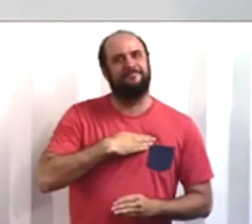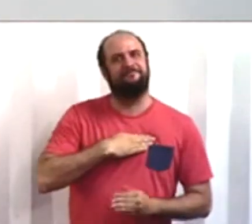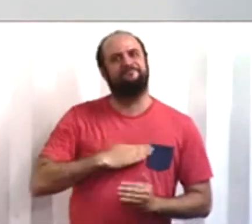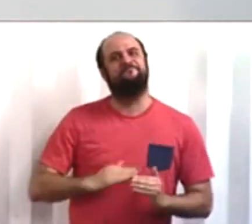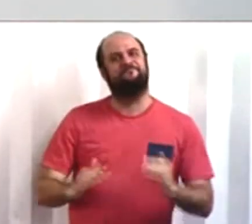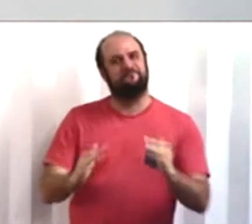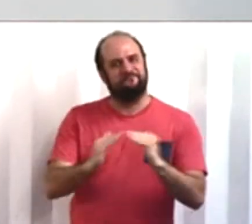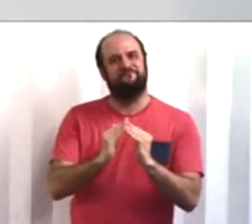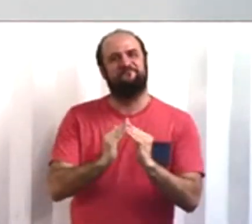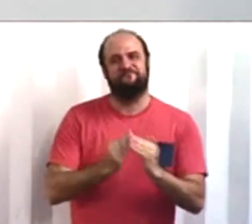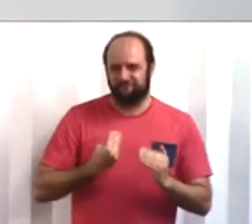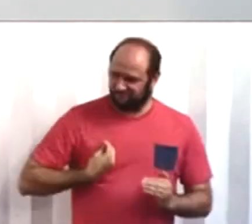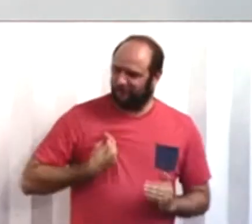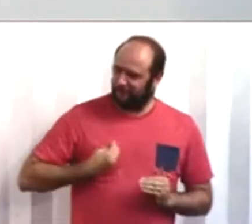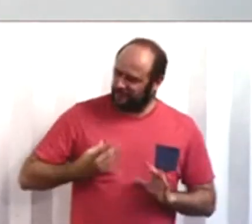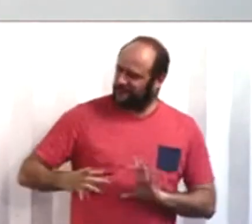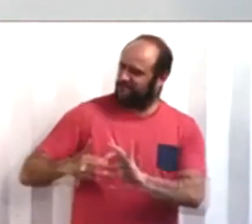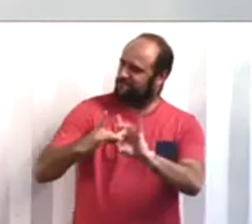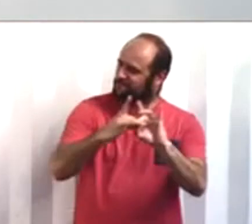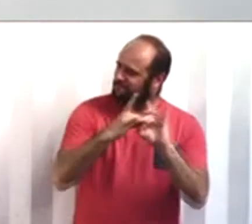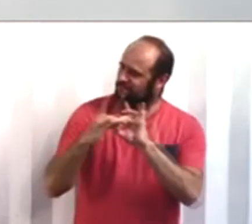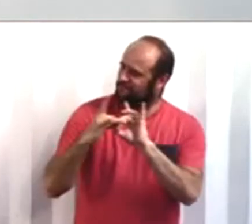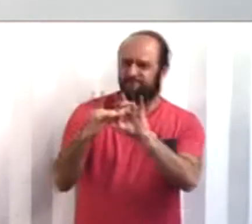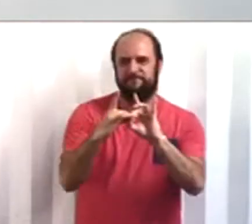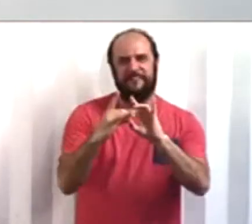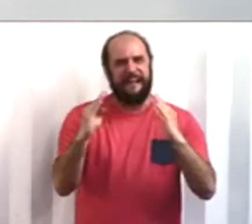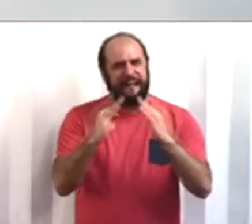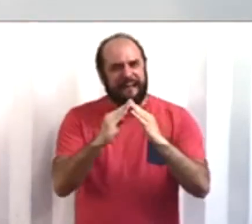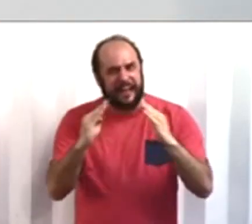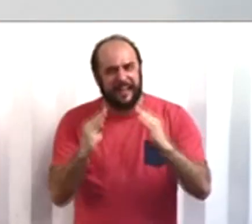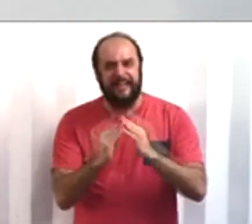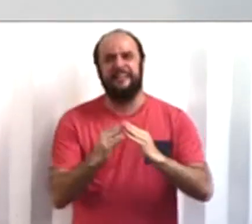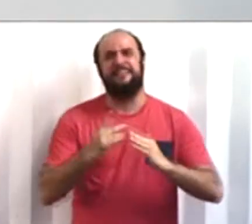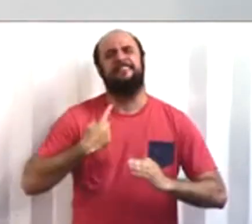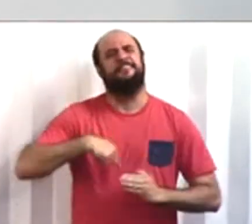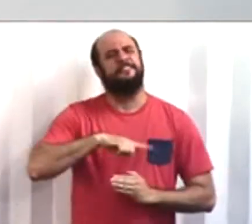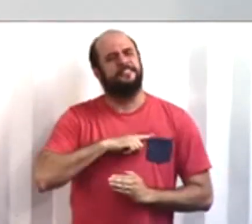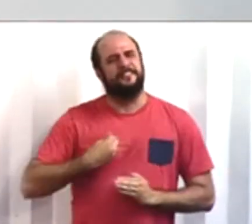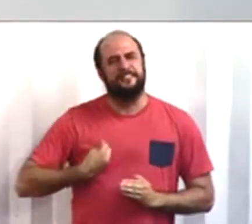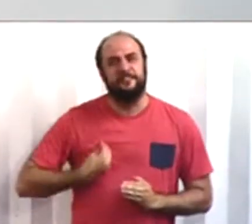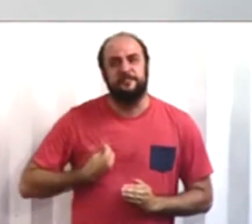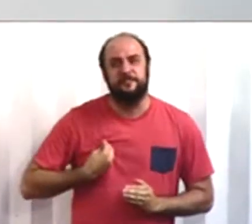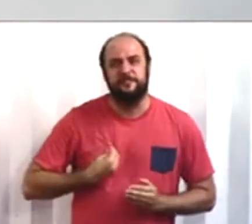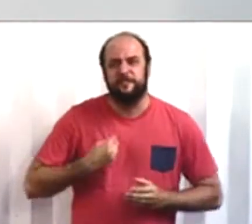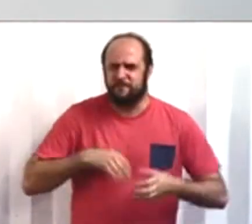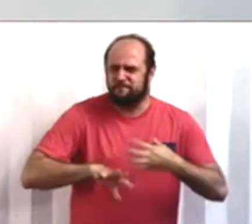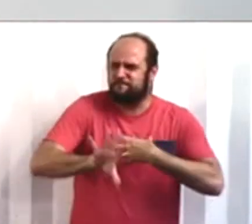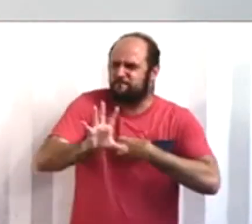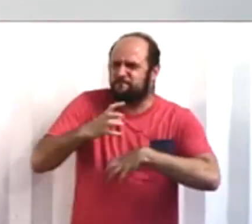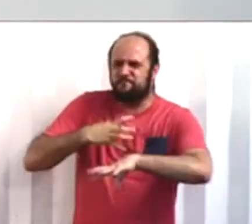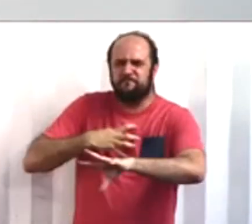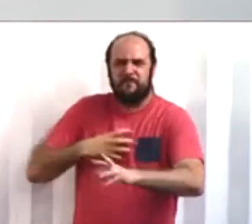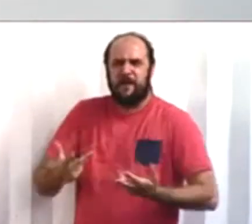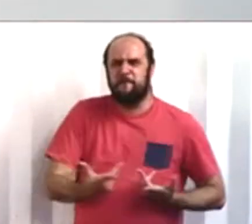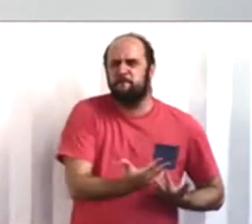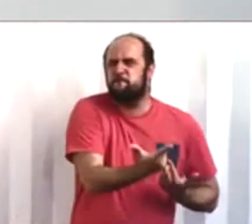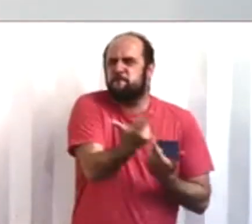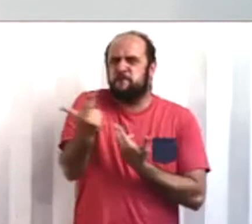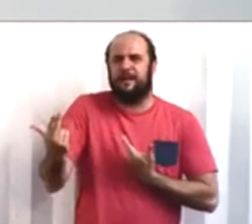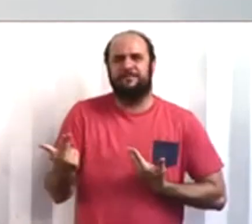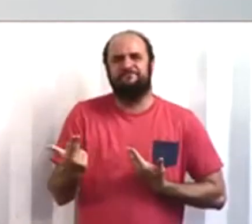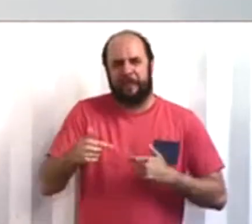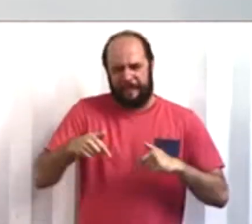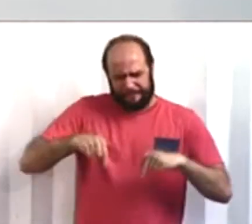casa para vivermos em comunhão. Essa é a casa para vivermos em irmandade. Essa é a nossa